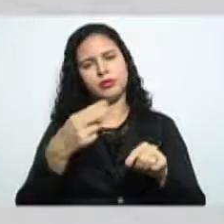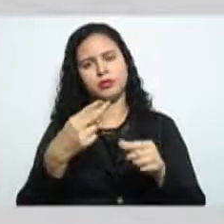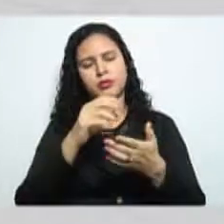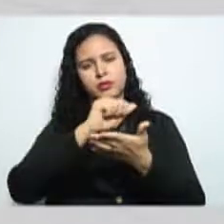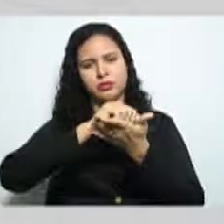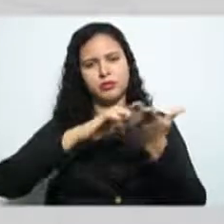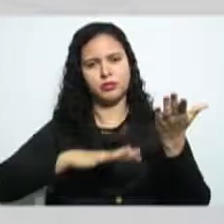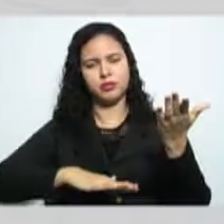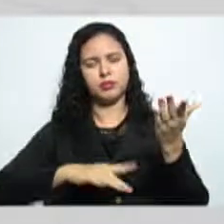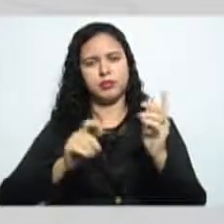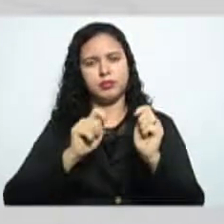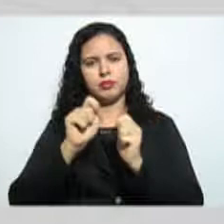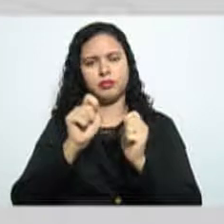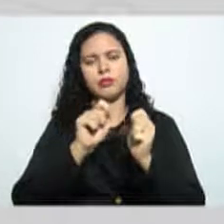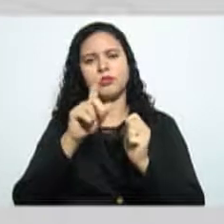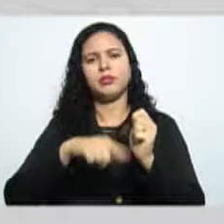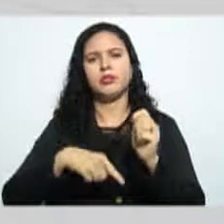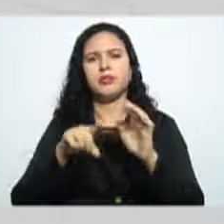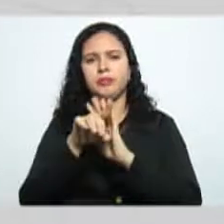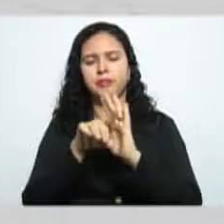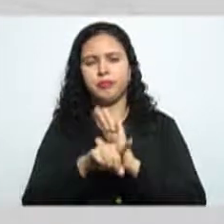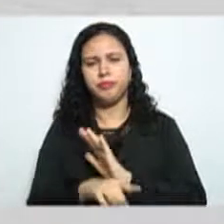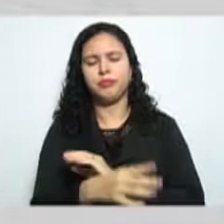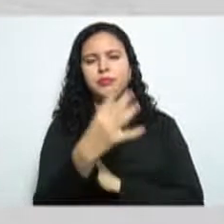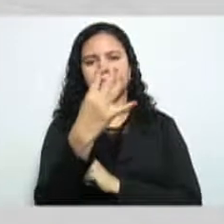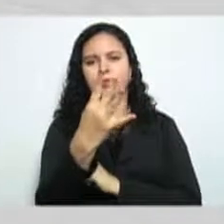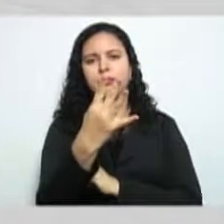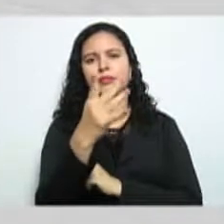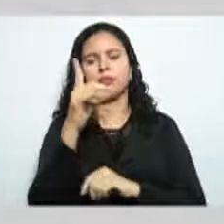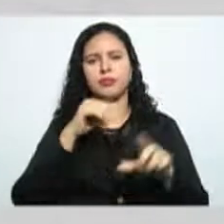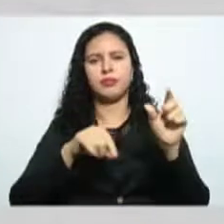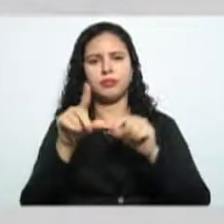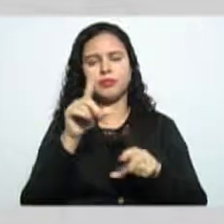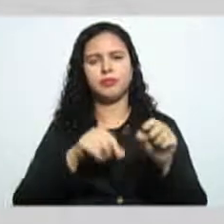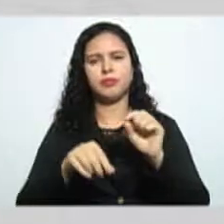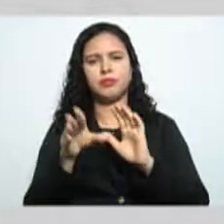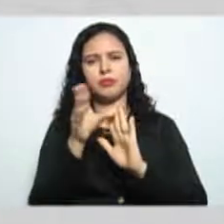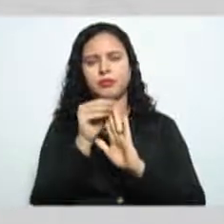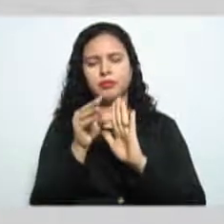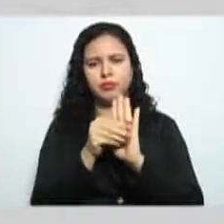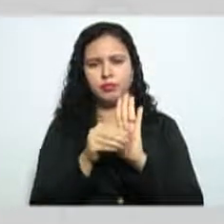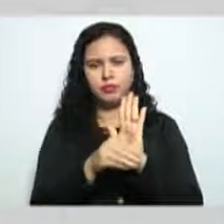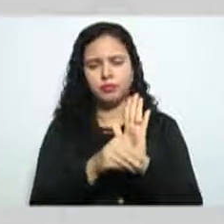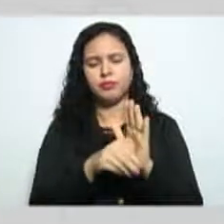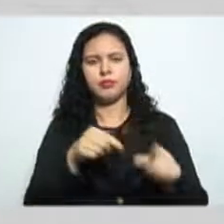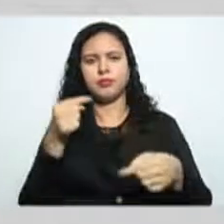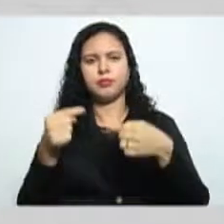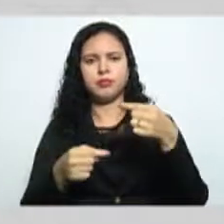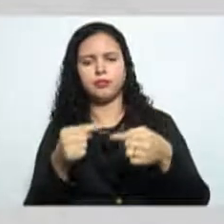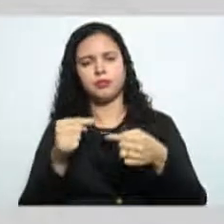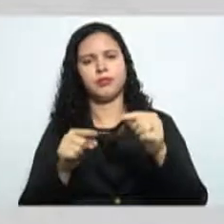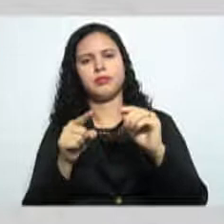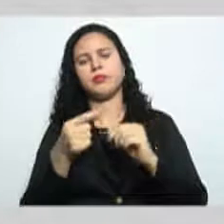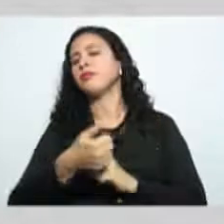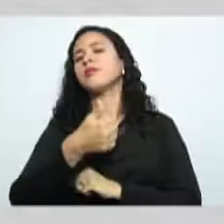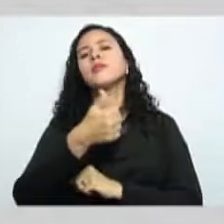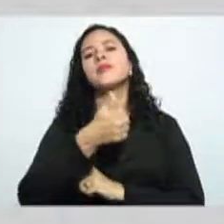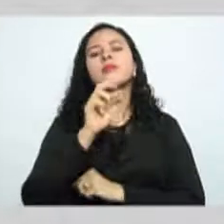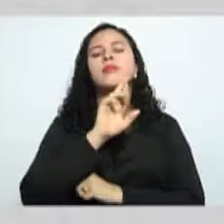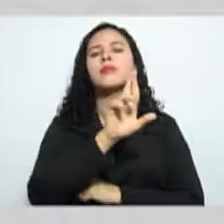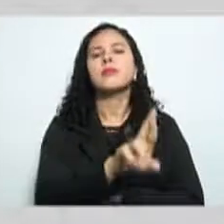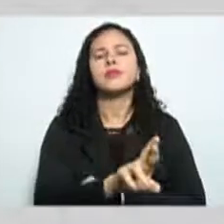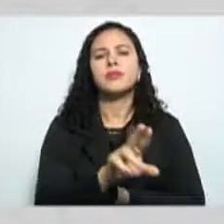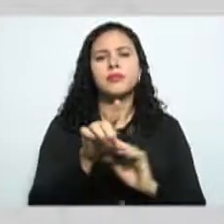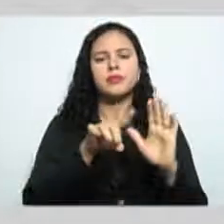econômicas. Essas são nossas 4 perguntas de múltipla escolha, referente ao nosso conteúdo discutido. Primeiro, a gente pode trazer a resposta